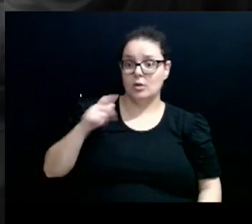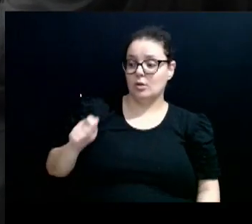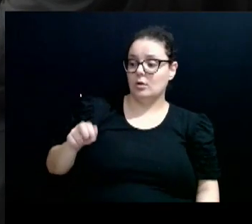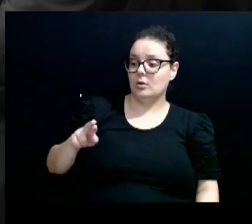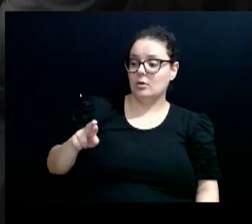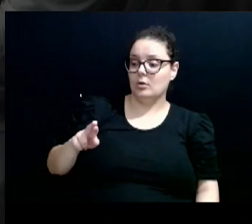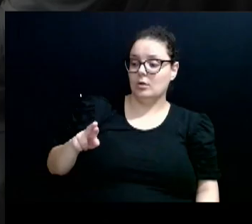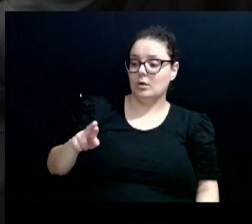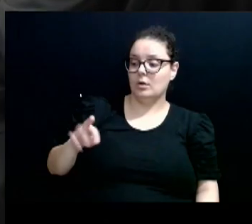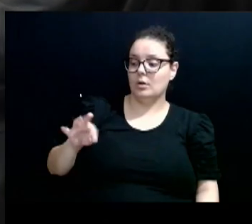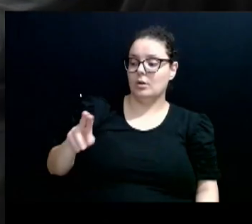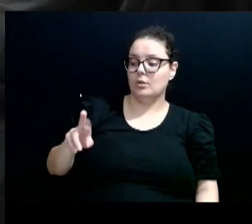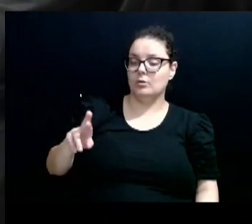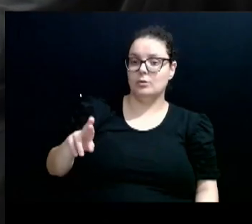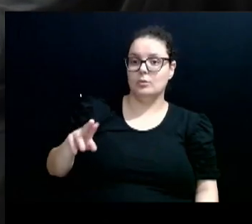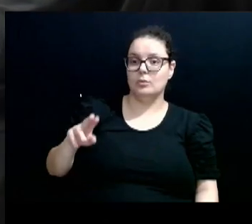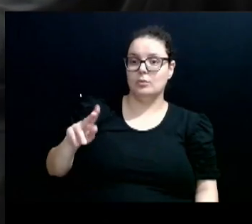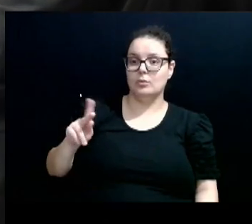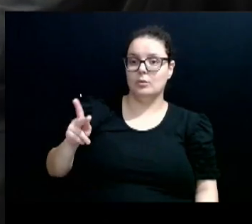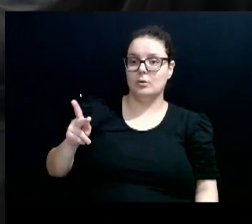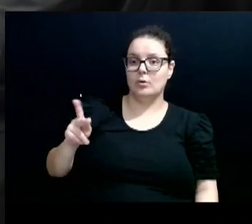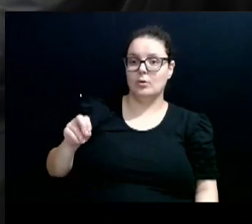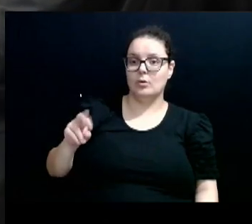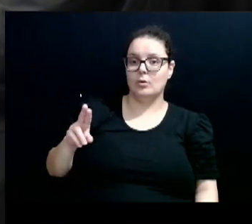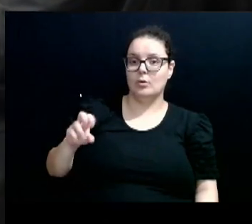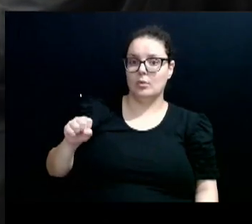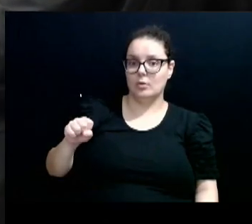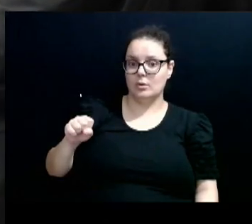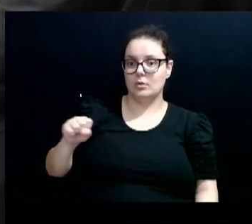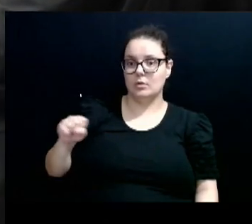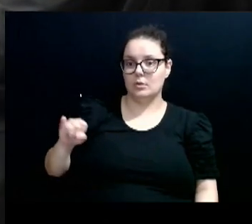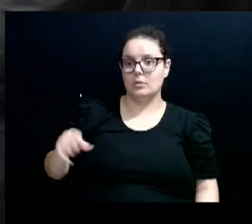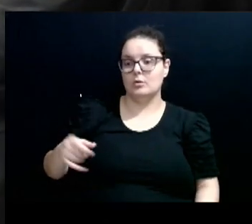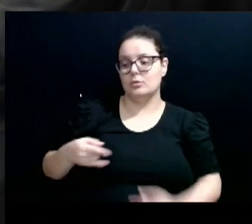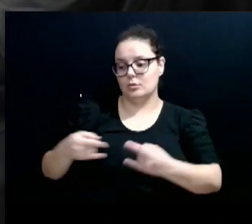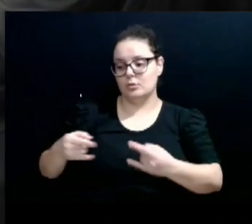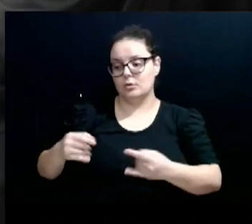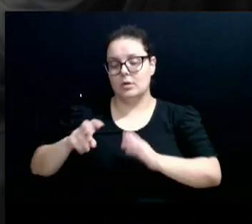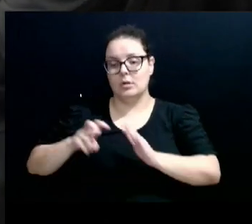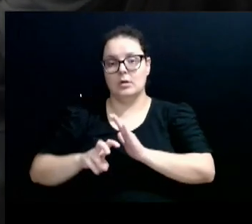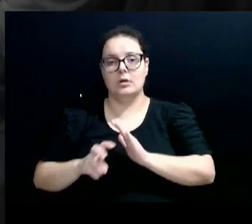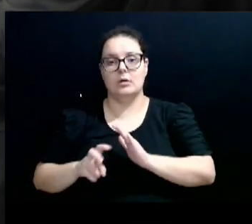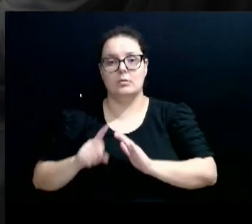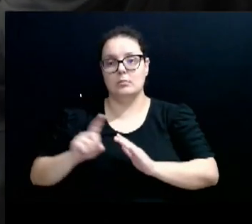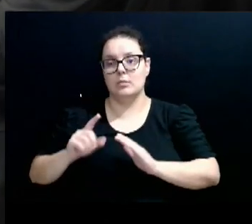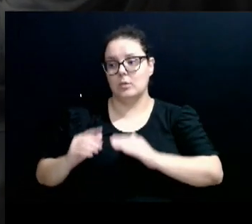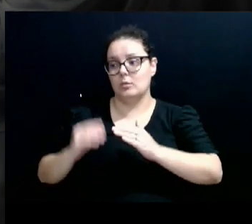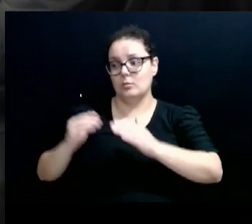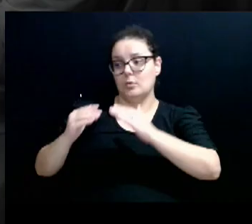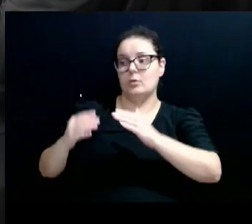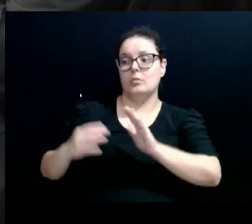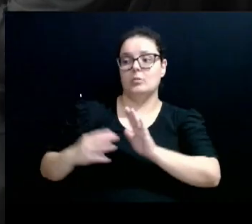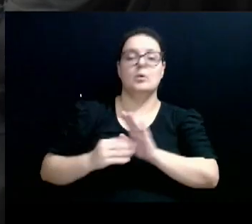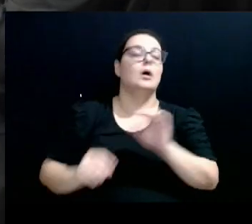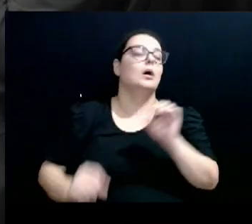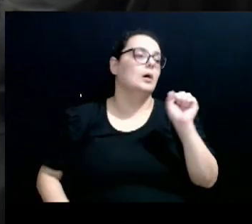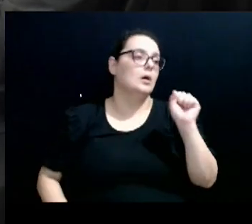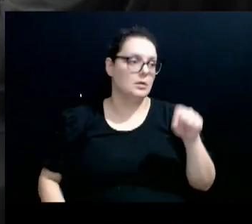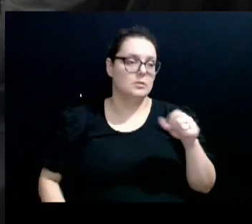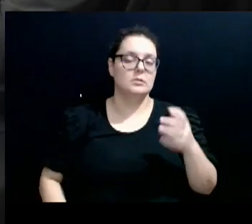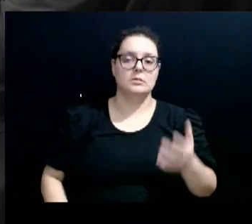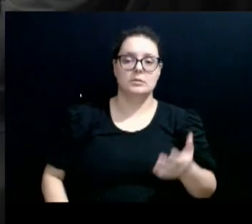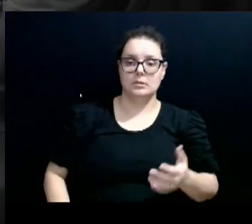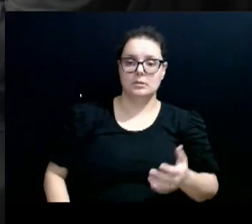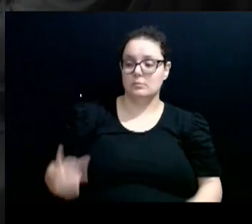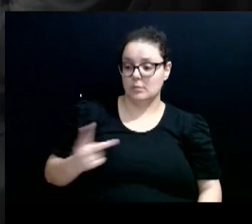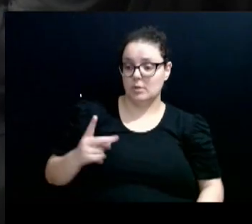cheque creche. Só que não prosperou aquele modelo, né? Certo. Mas ele acolheu, foram as 2 únicas emendas até hoje,